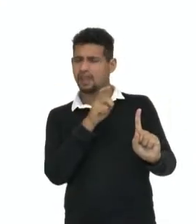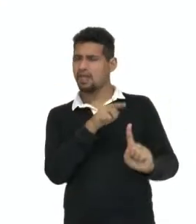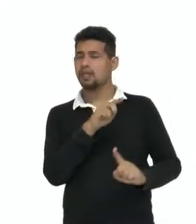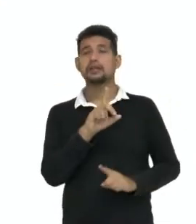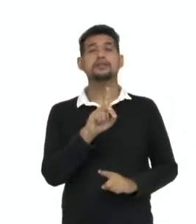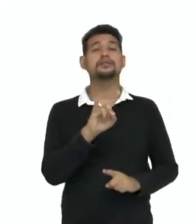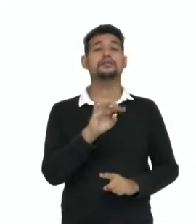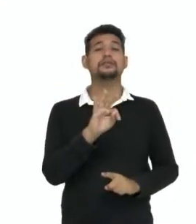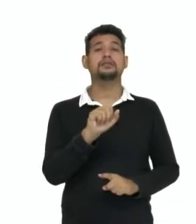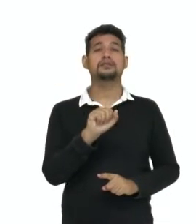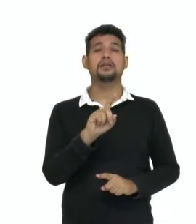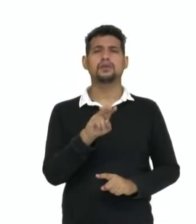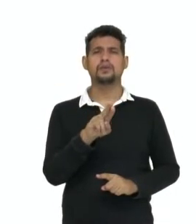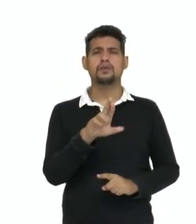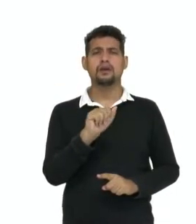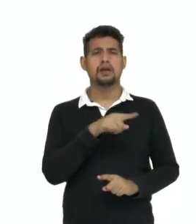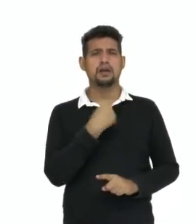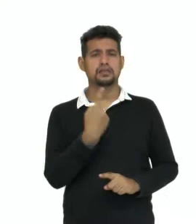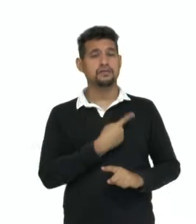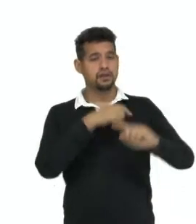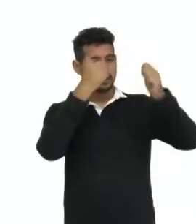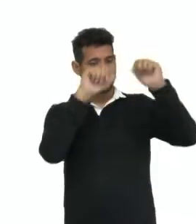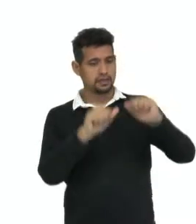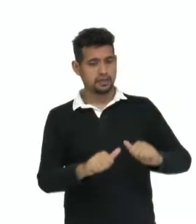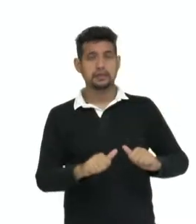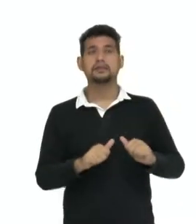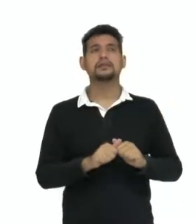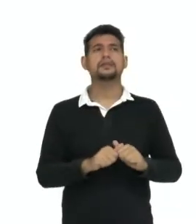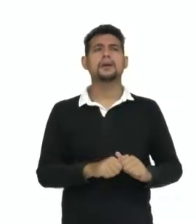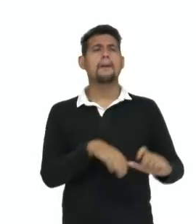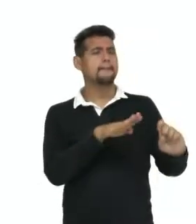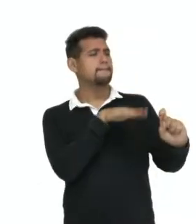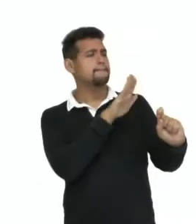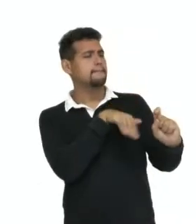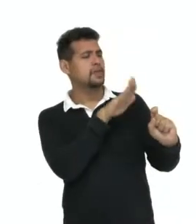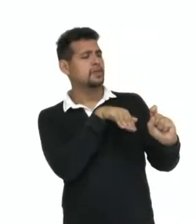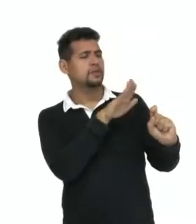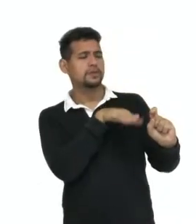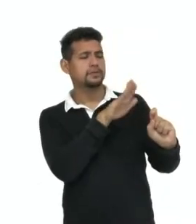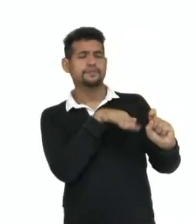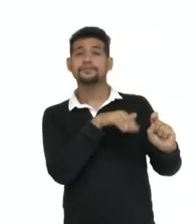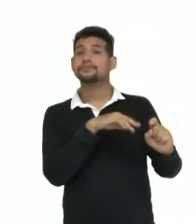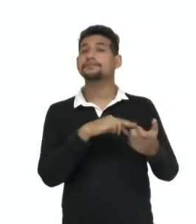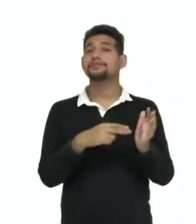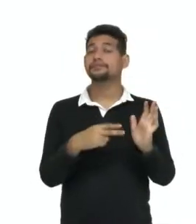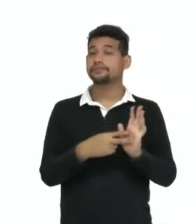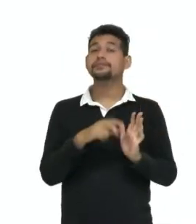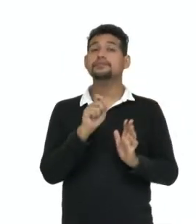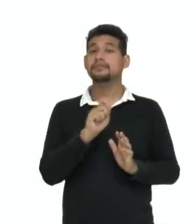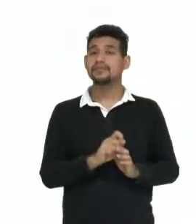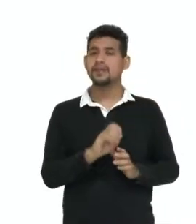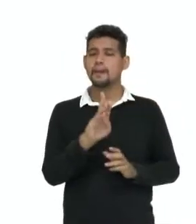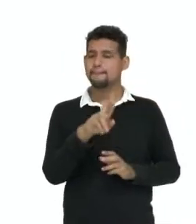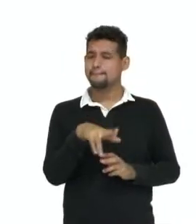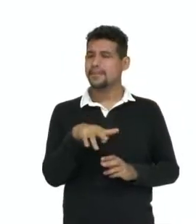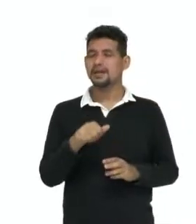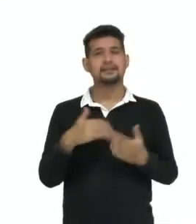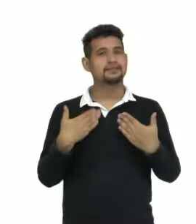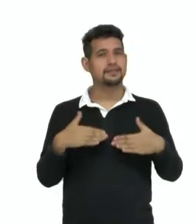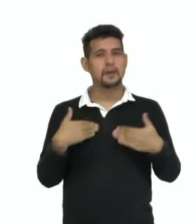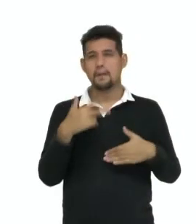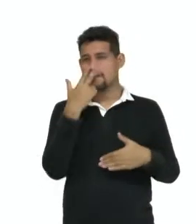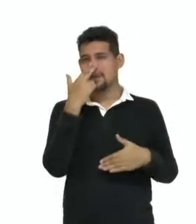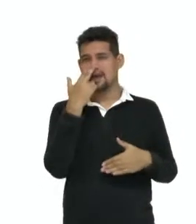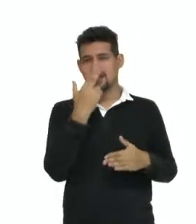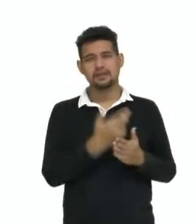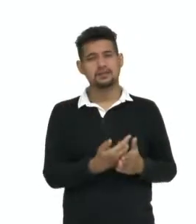ditadura? Então vamos dar uma analisada aqui, pessoal. Mito: a ditadura militar foi branda. Os generais queriam parecer legítimos,